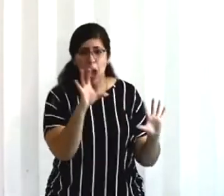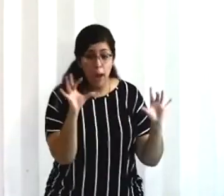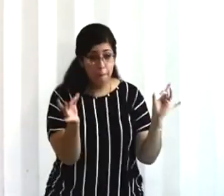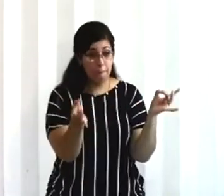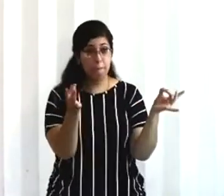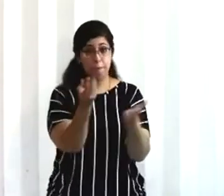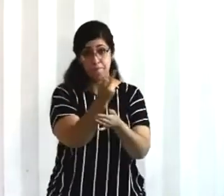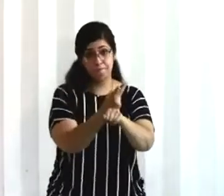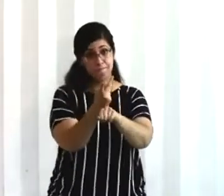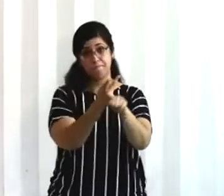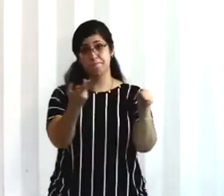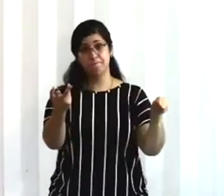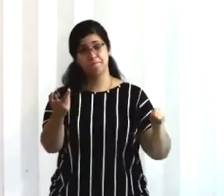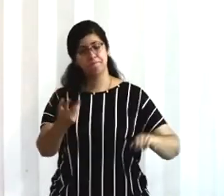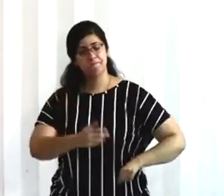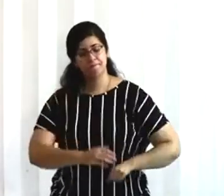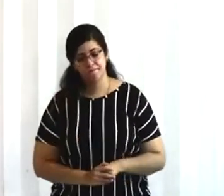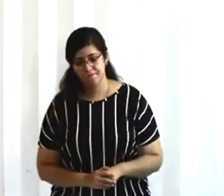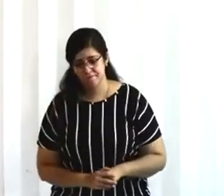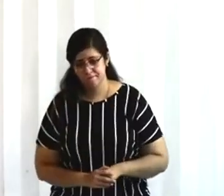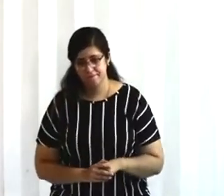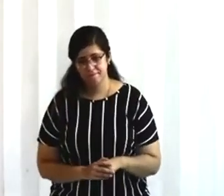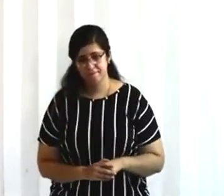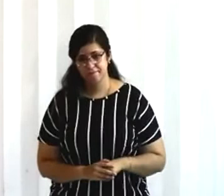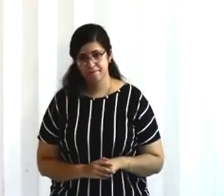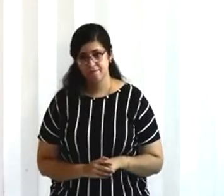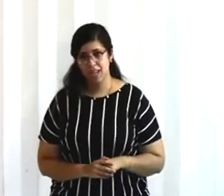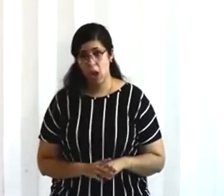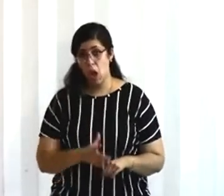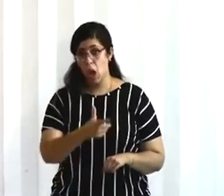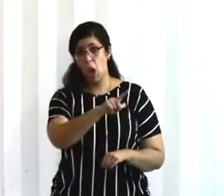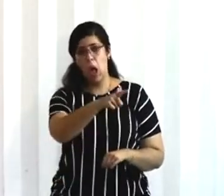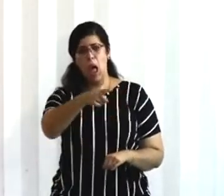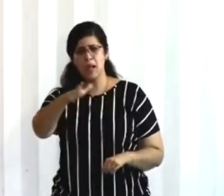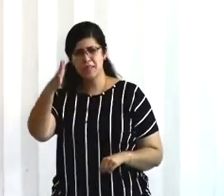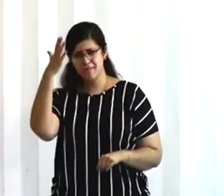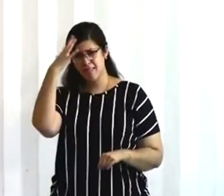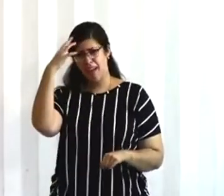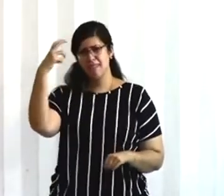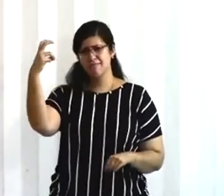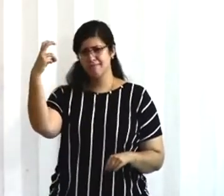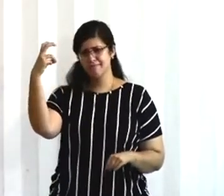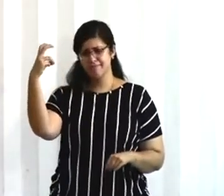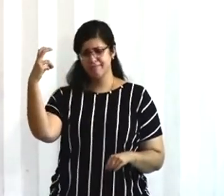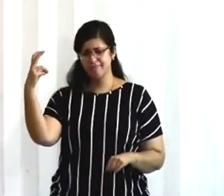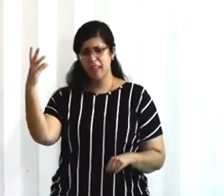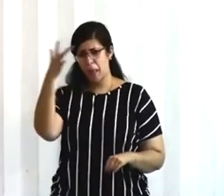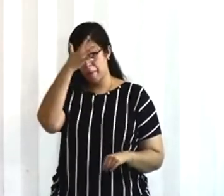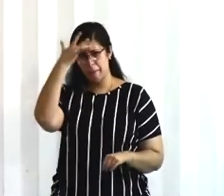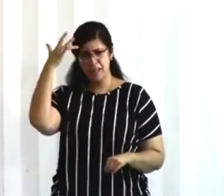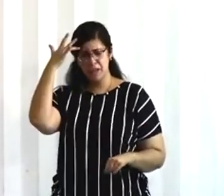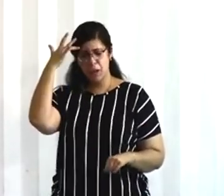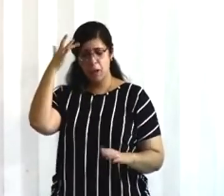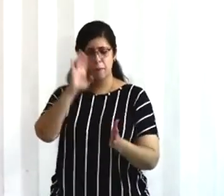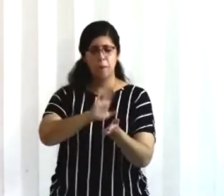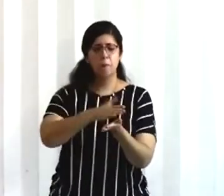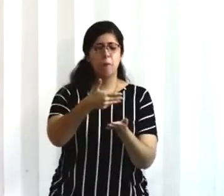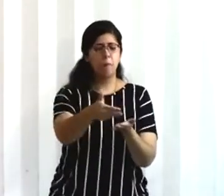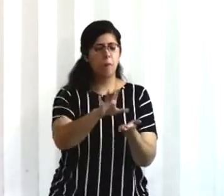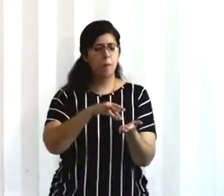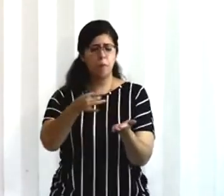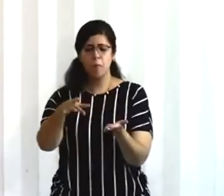buscar consultar outros sábios, buscar consultar pessoas que pudessem, de